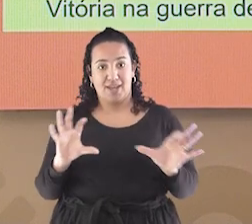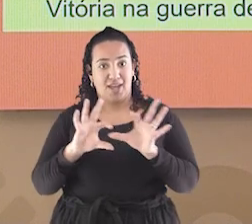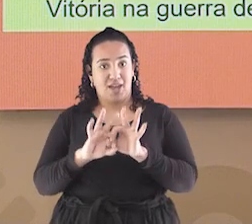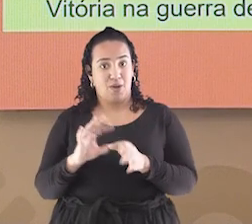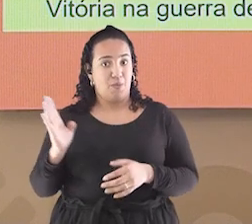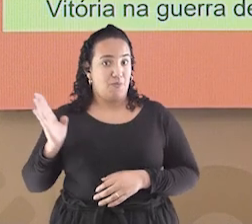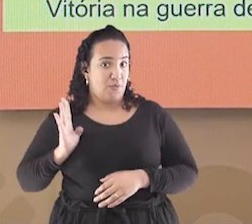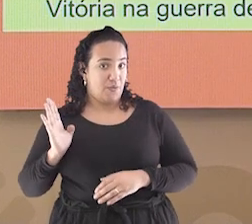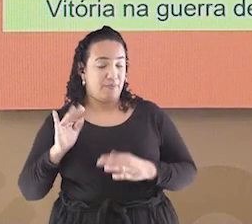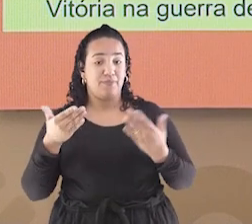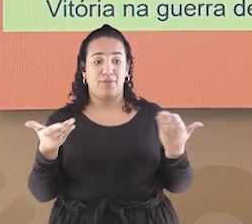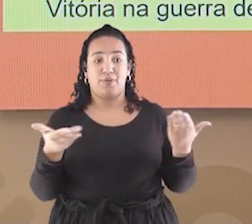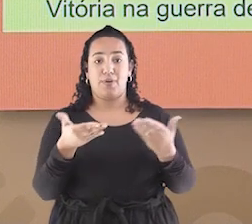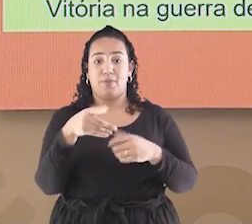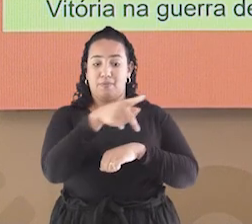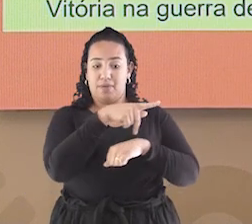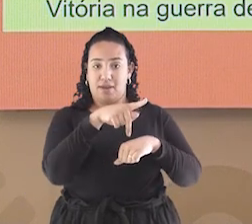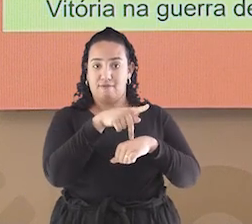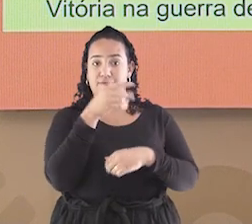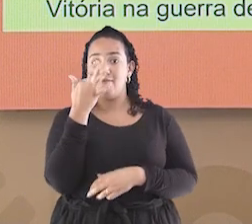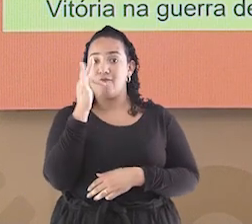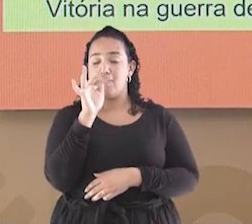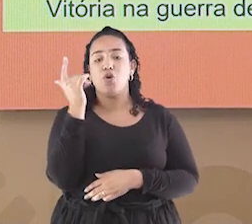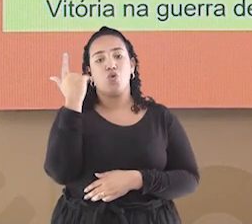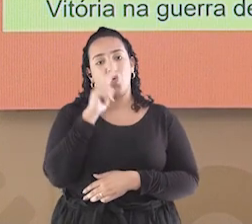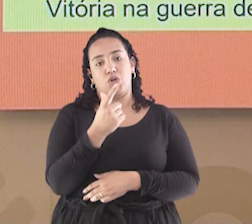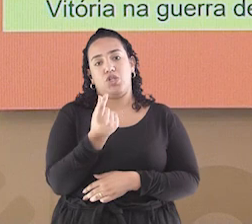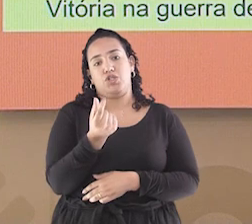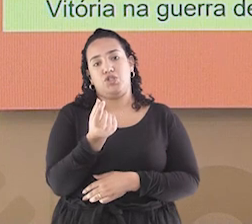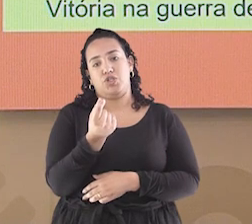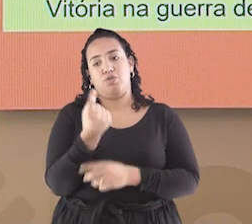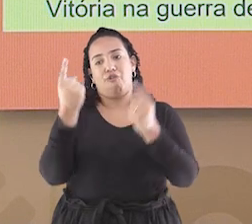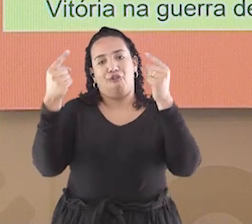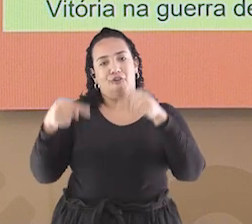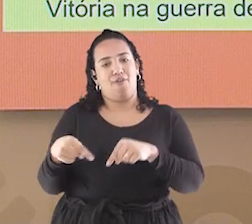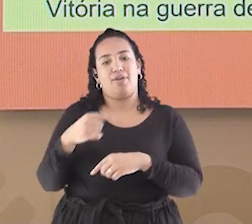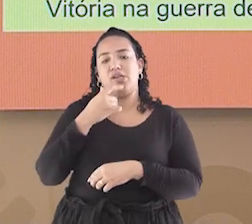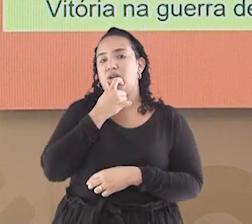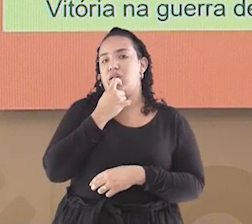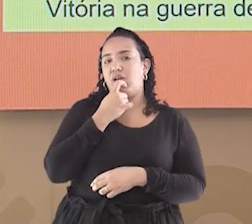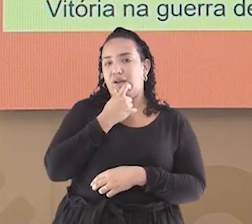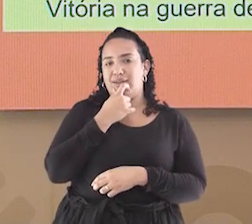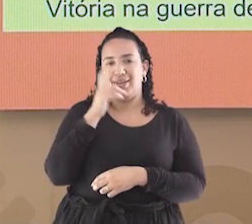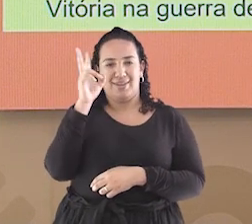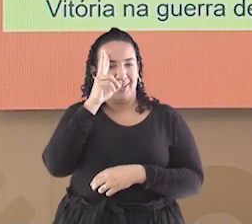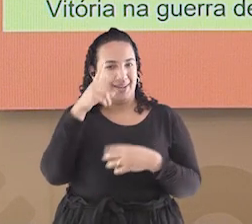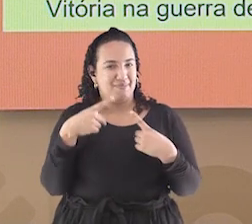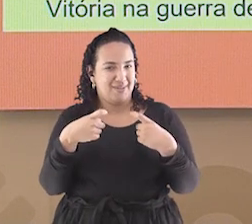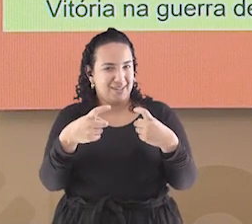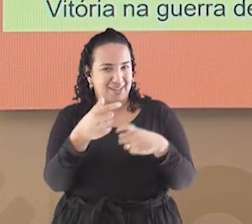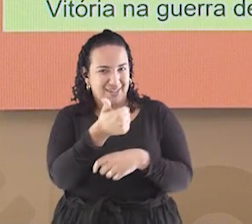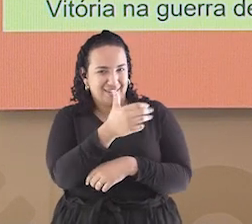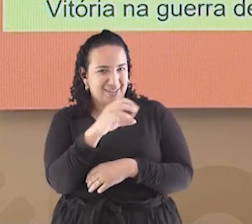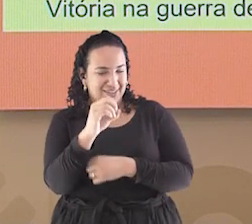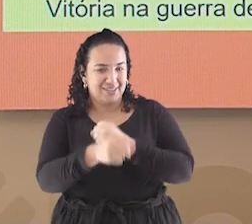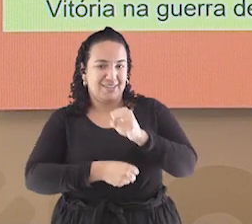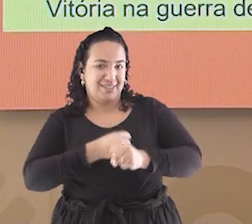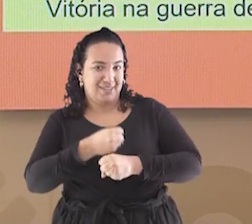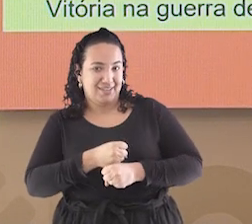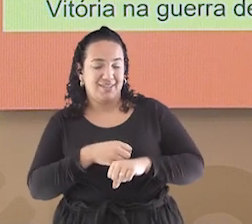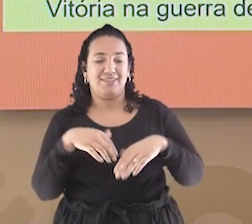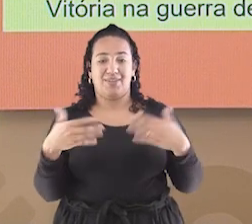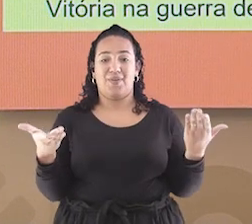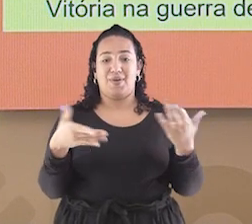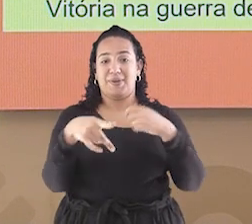Estado francês conseguiu dinheiro para enfim derrotar os ingleses, lá na Guerra de 100 Anos. E assim consolidou de uma vez